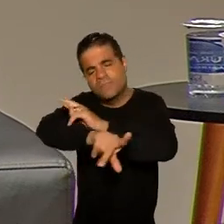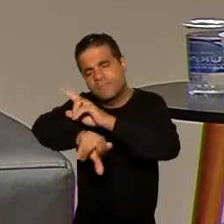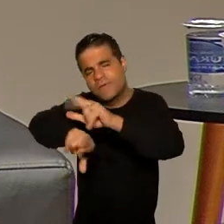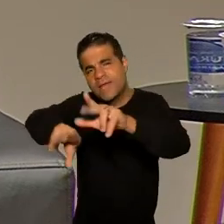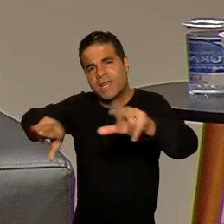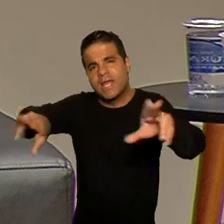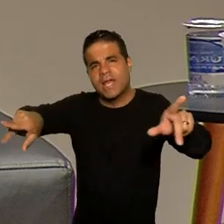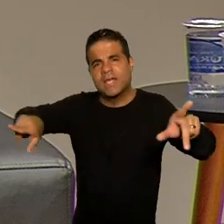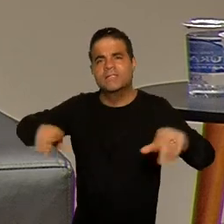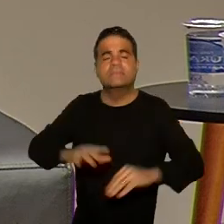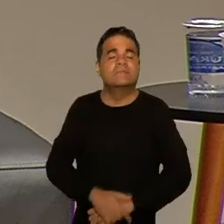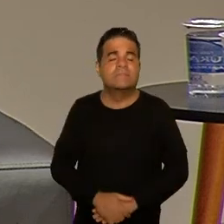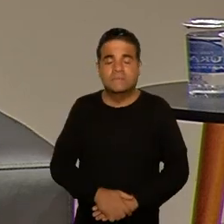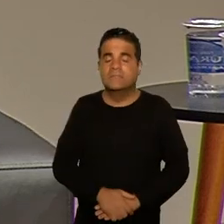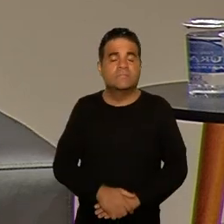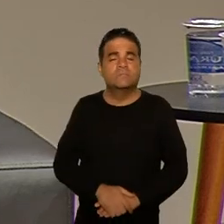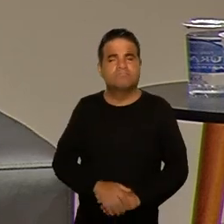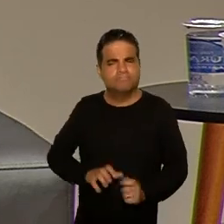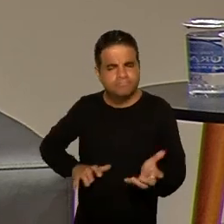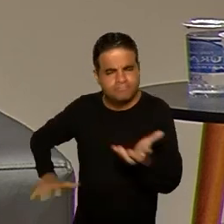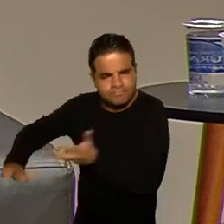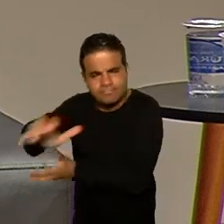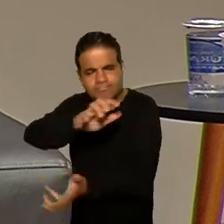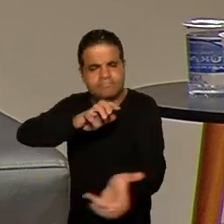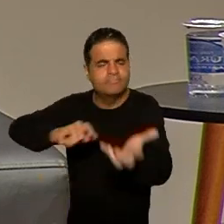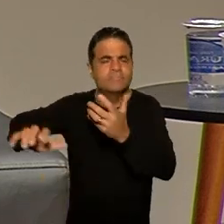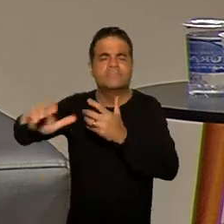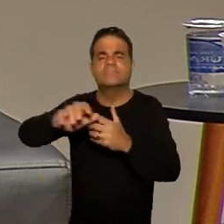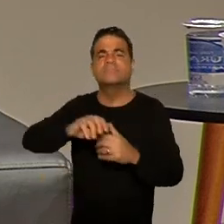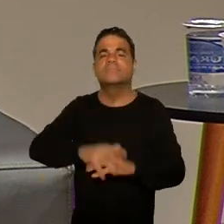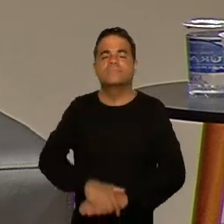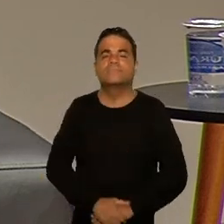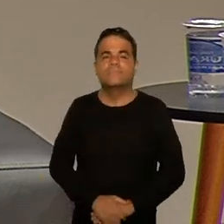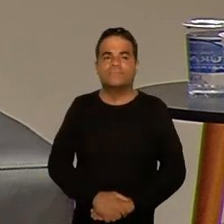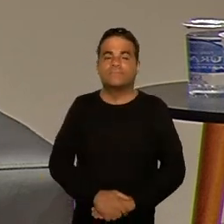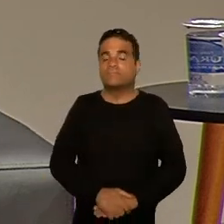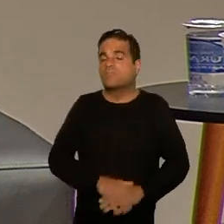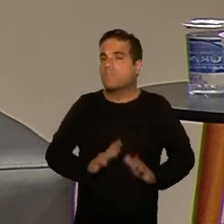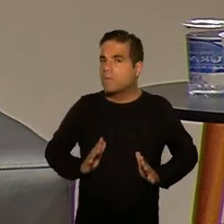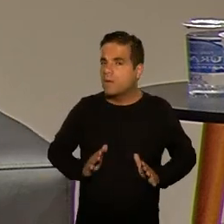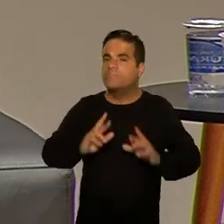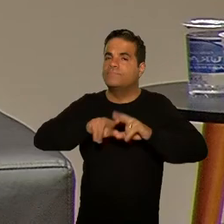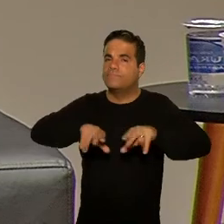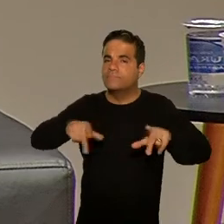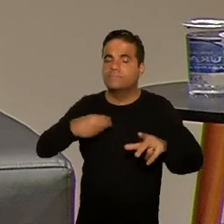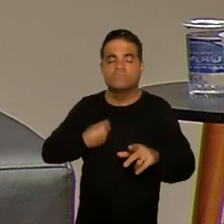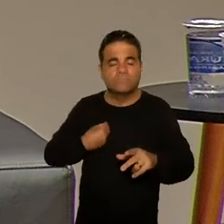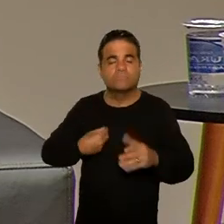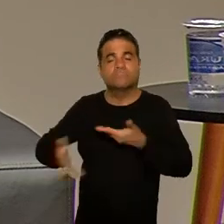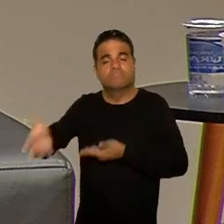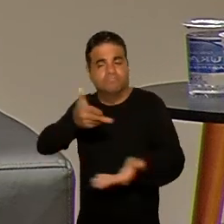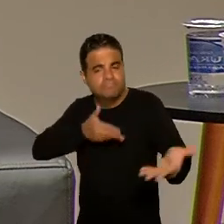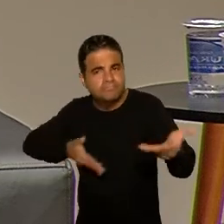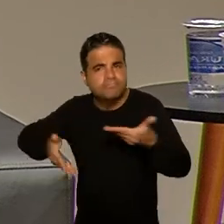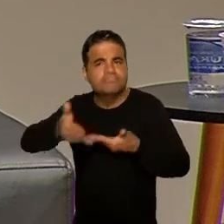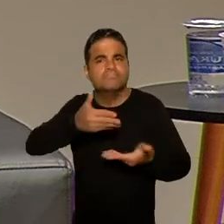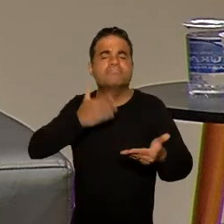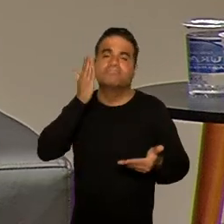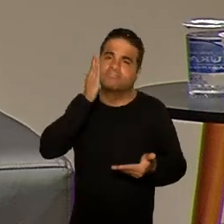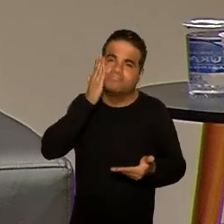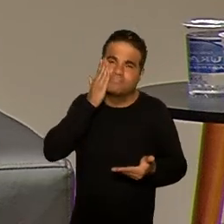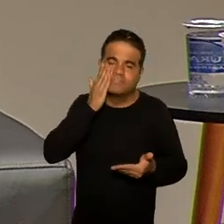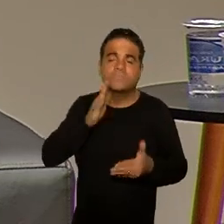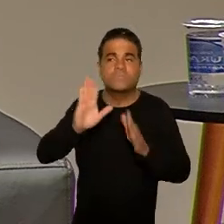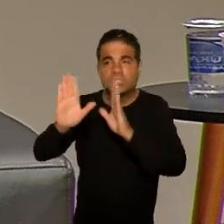né que não seja a reprodução de determinadas bolhas e diferença e convivência pressupõe